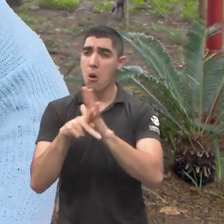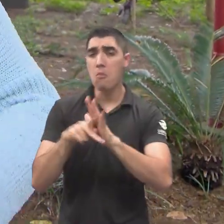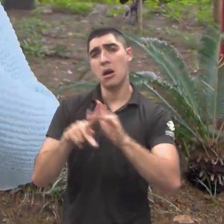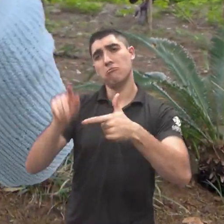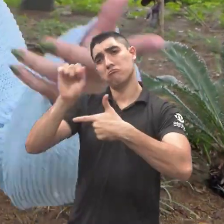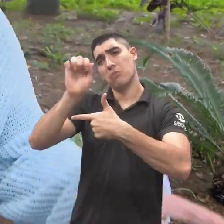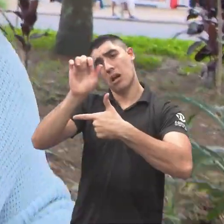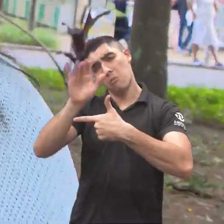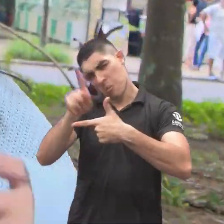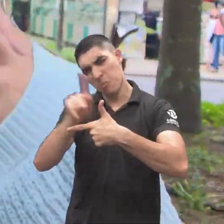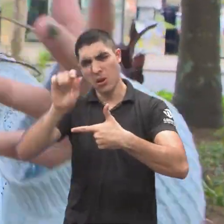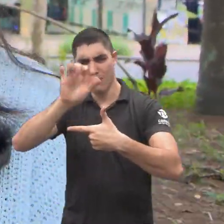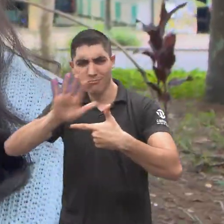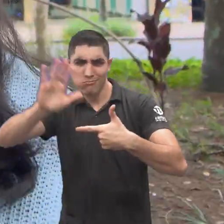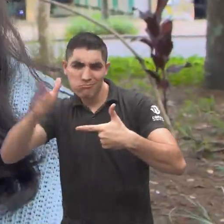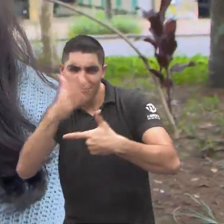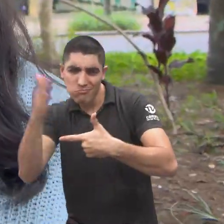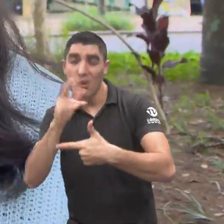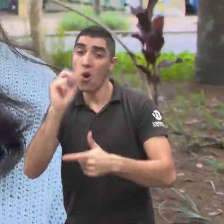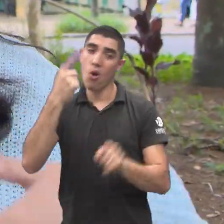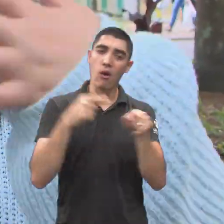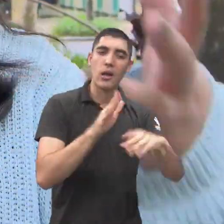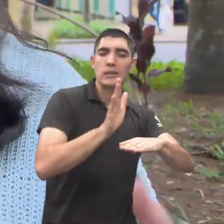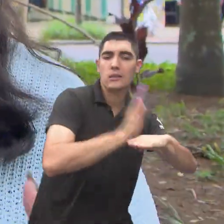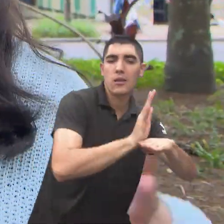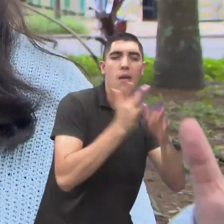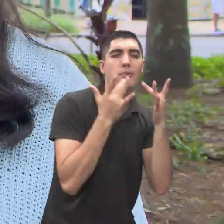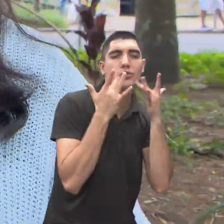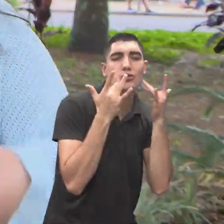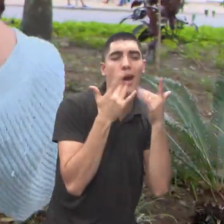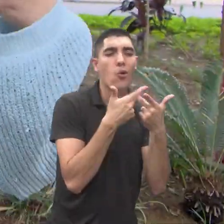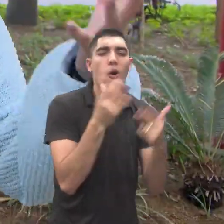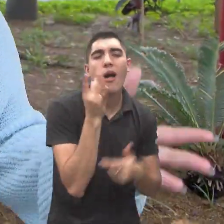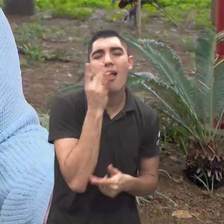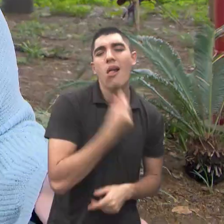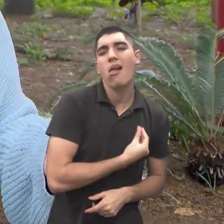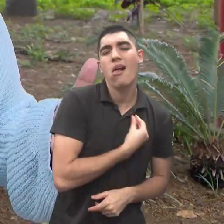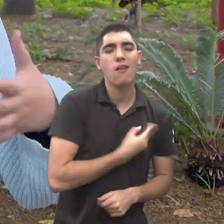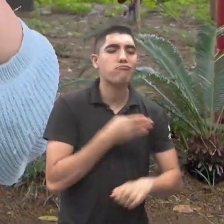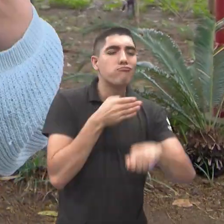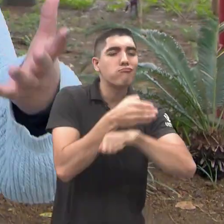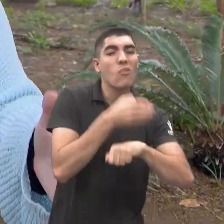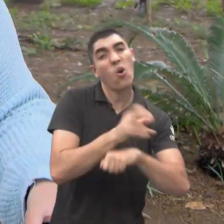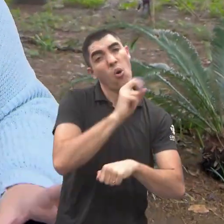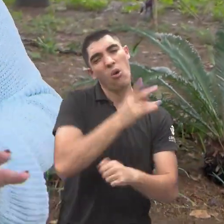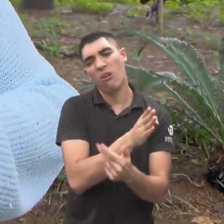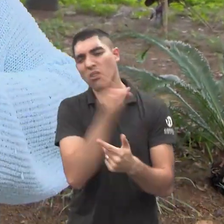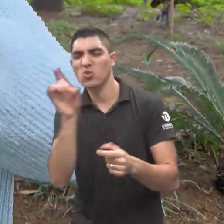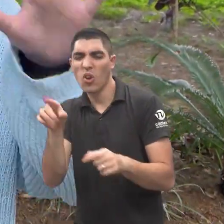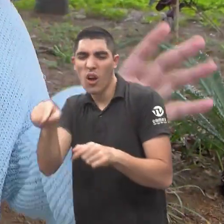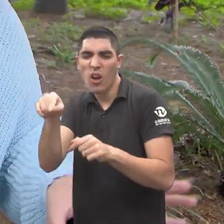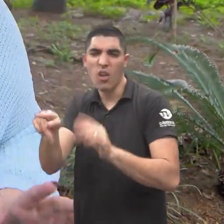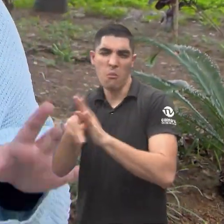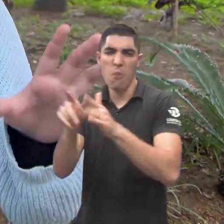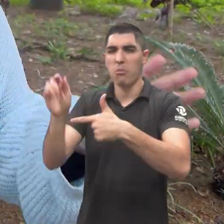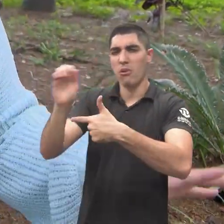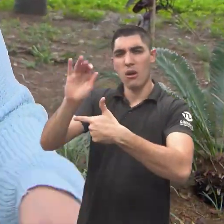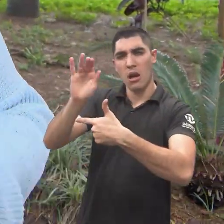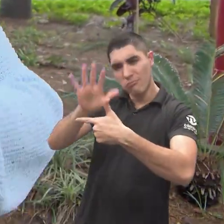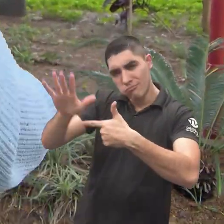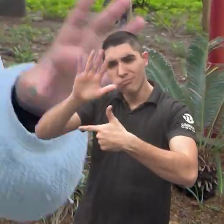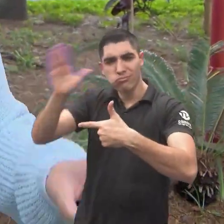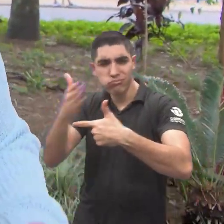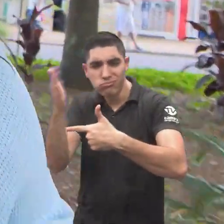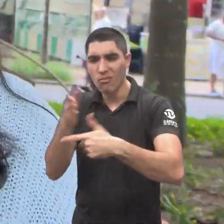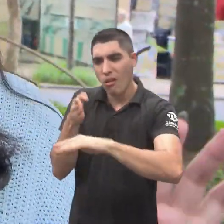entretenimento, sabe? Cinema, ir nos shows presenciais, teatro, essas coisas, ou se tem uma galera mais conectada, que já usa as plataformas de